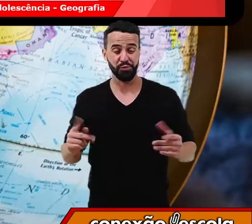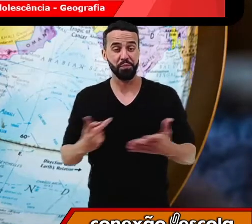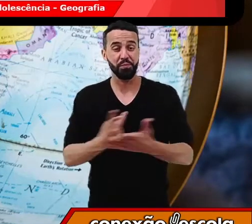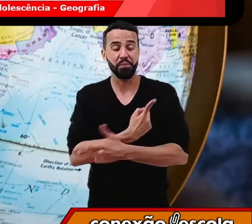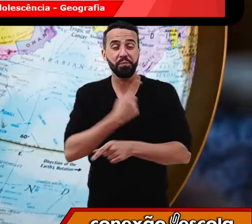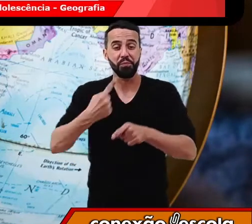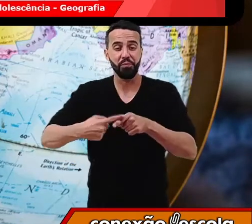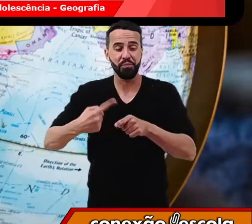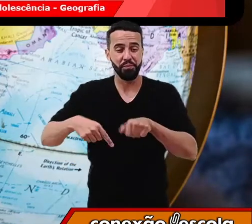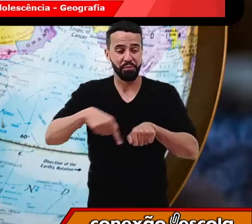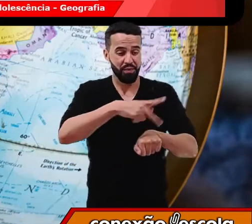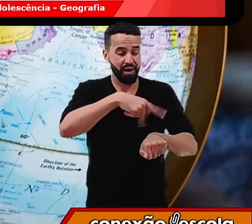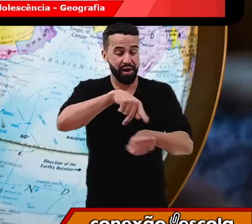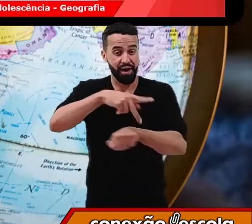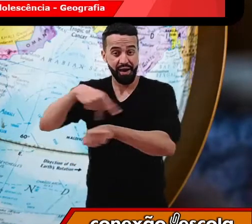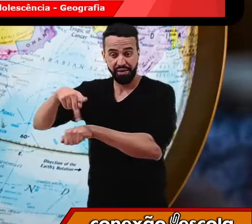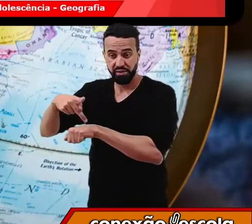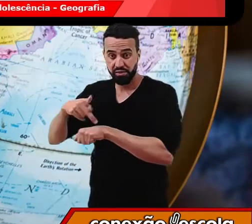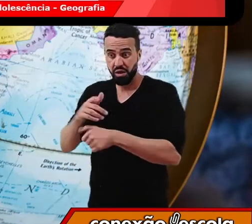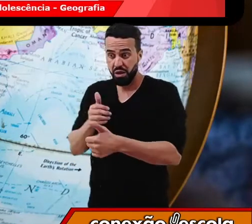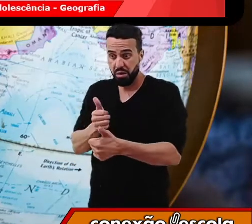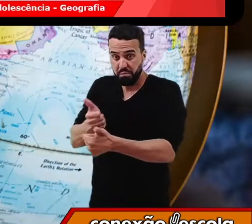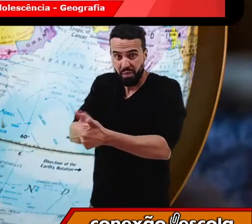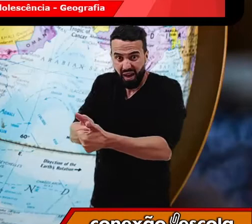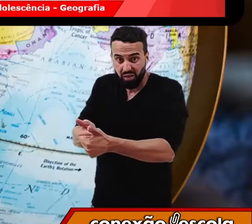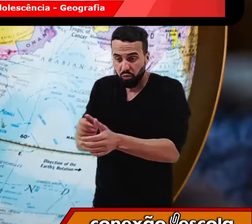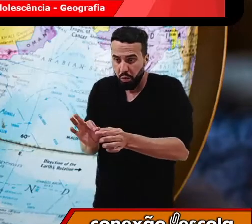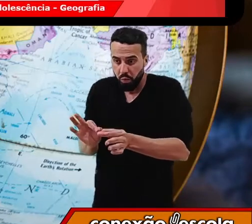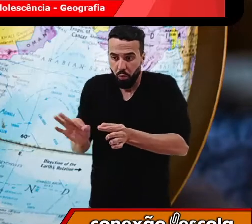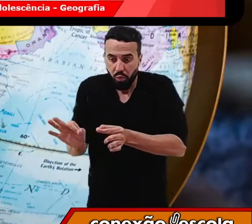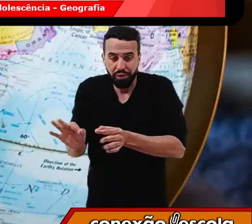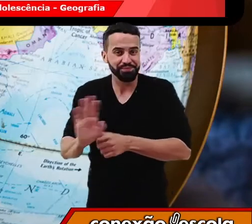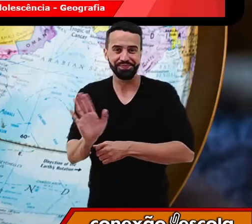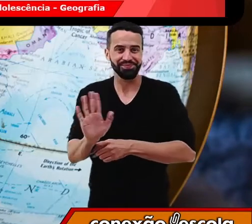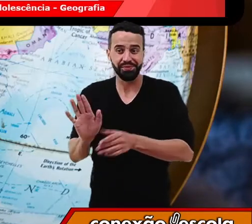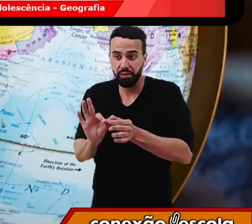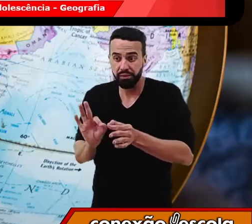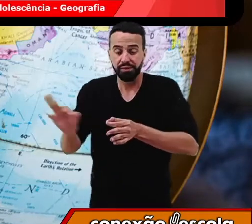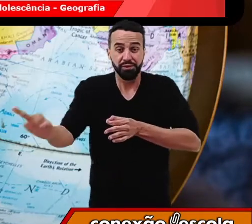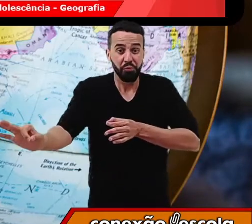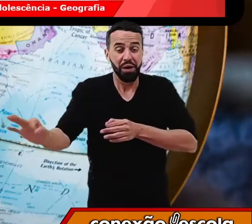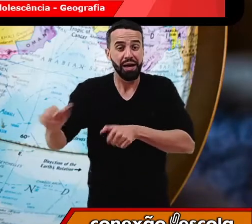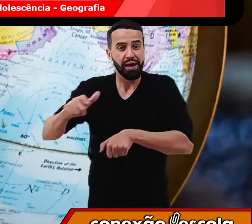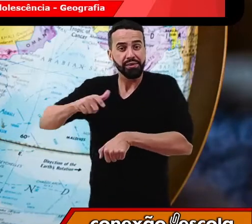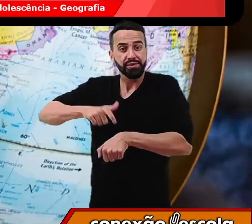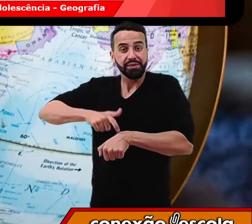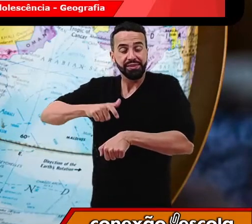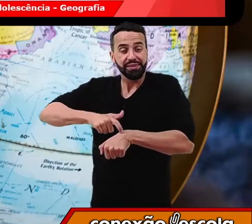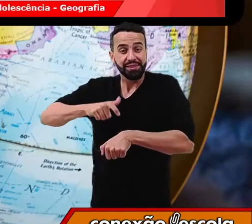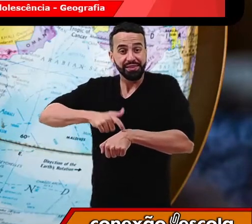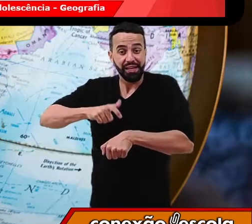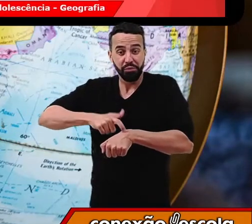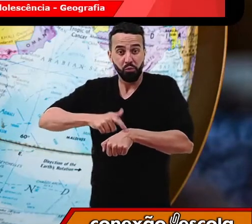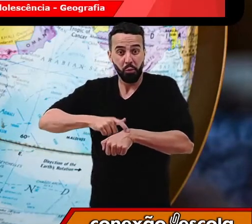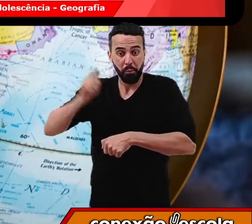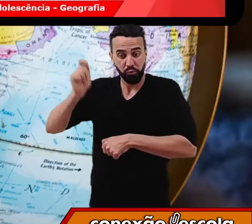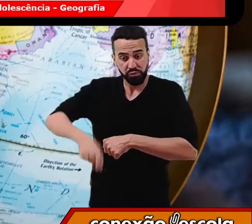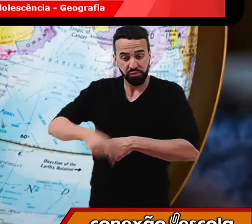os países estão mais próximos, mas significa que o tempo gasto para sair do país